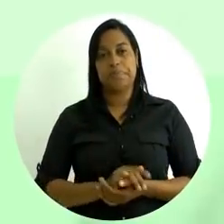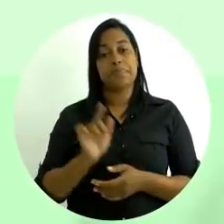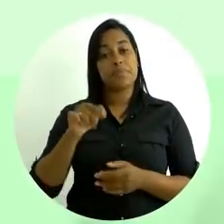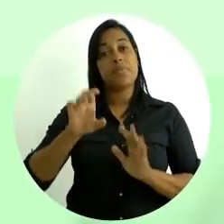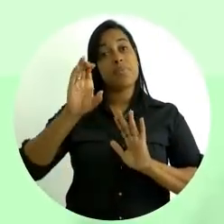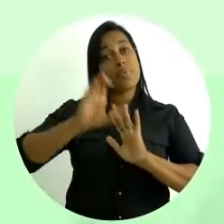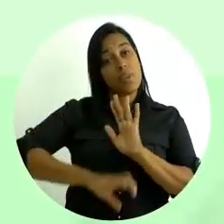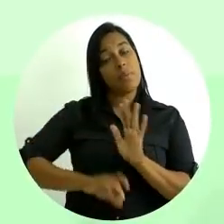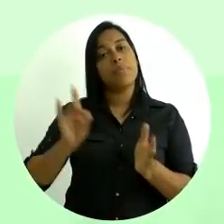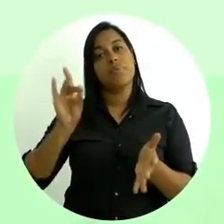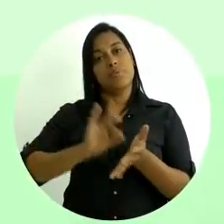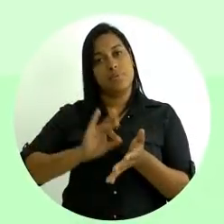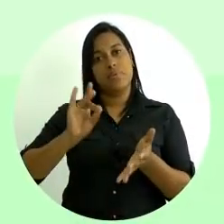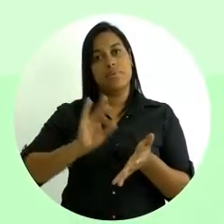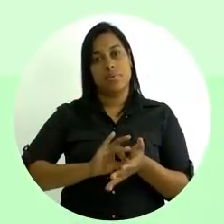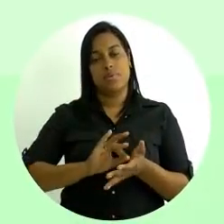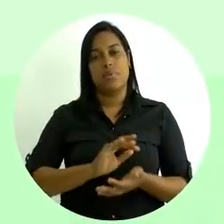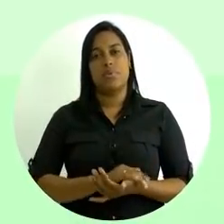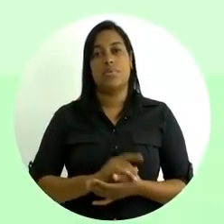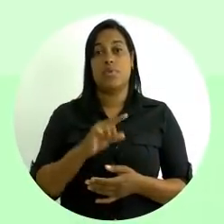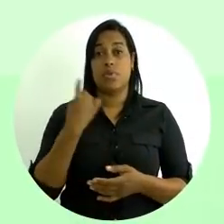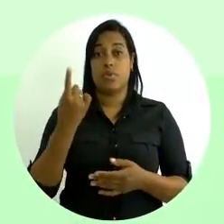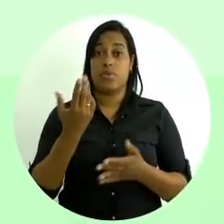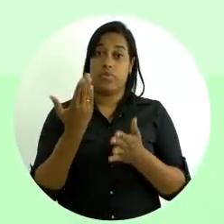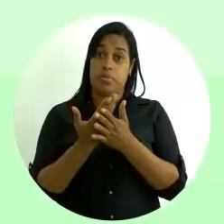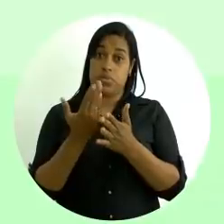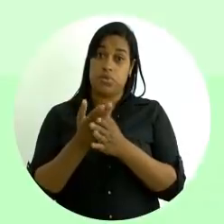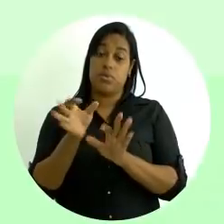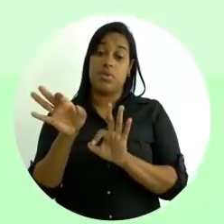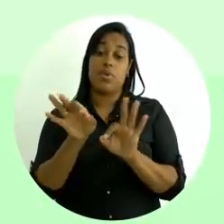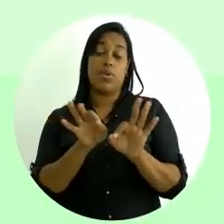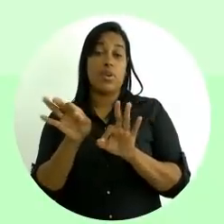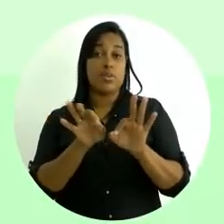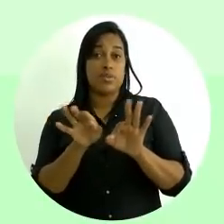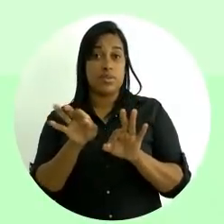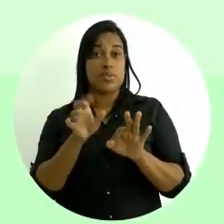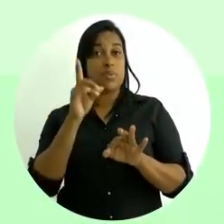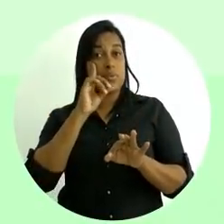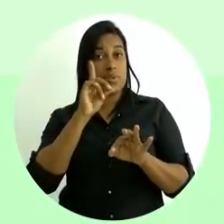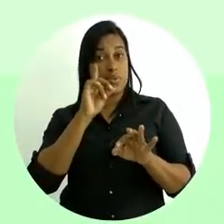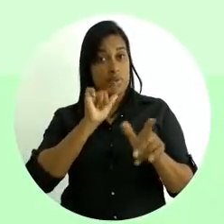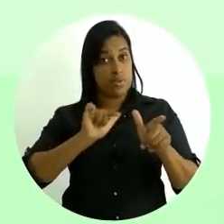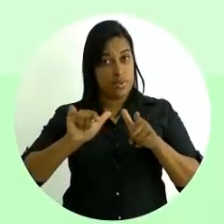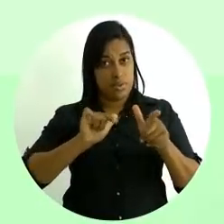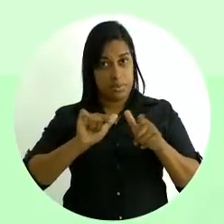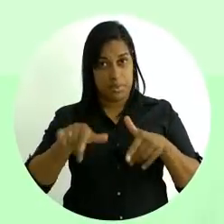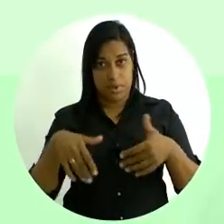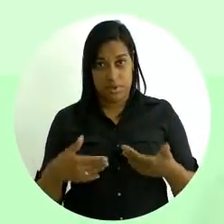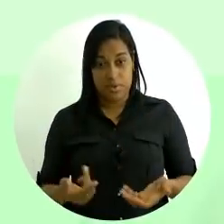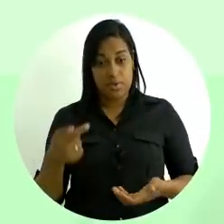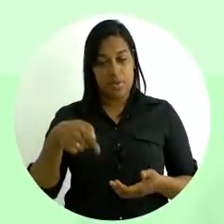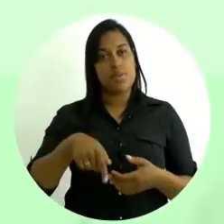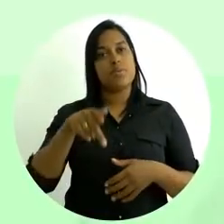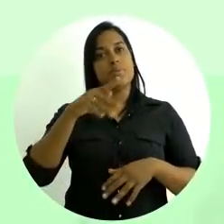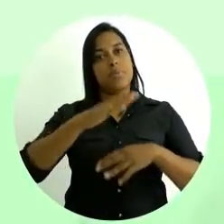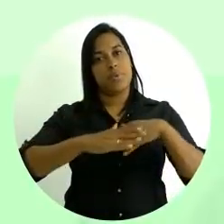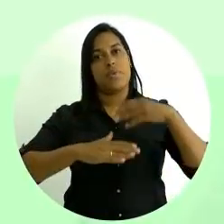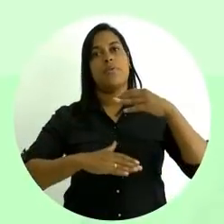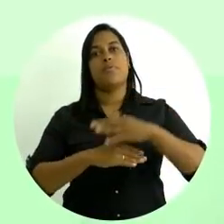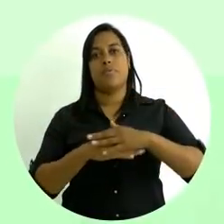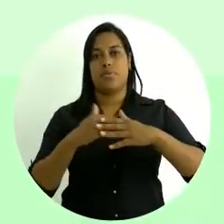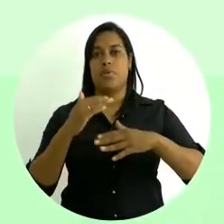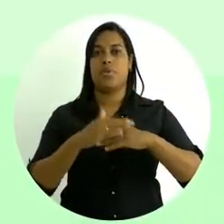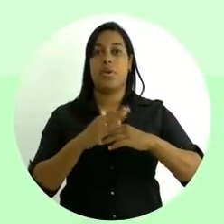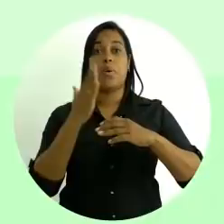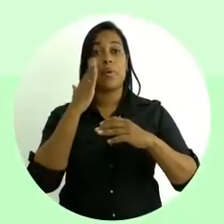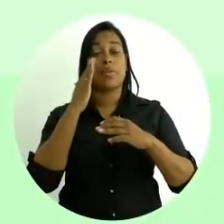bom? Então, nesse capítulo, na verdade, nós vamos estudar sobre a organização da jornada de trabalho desses